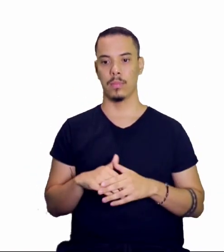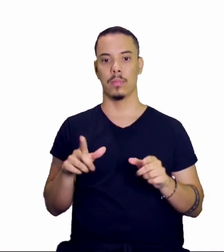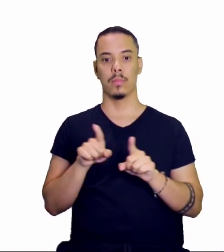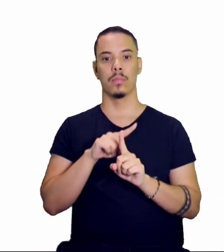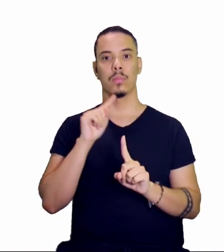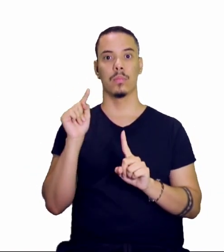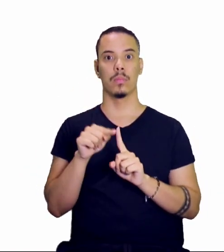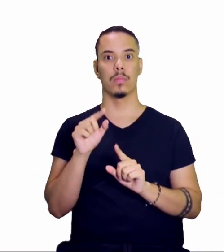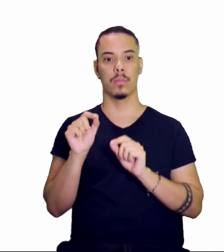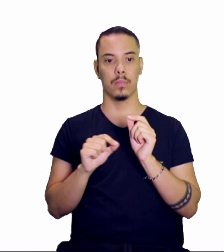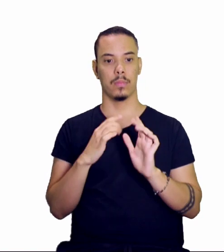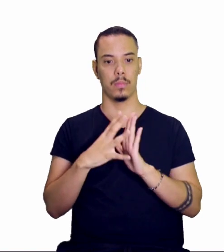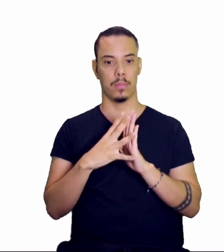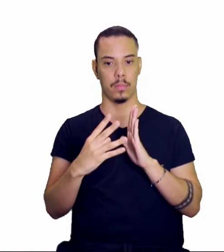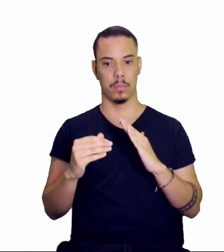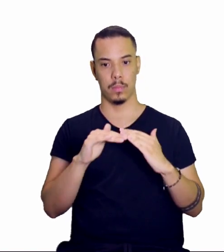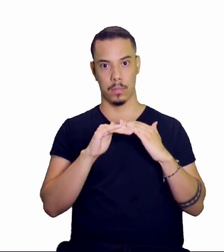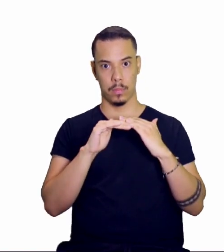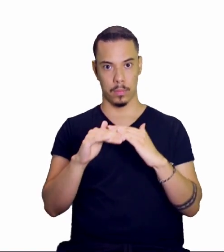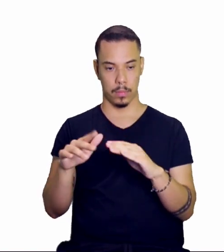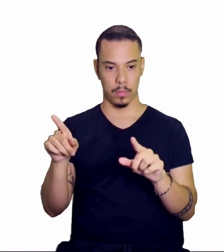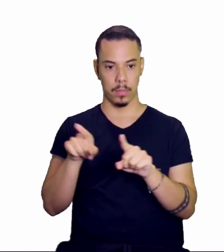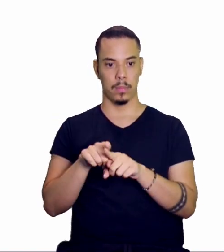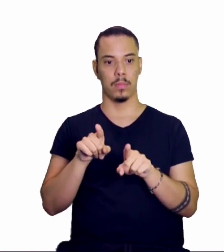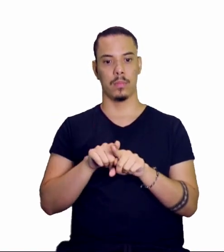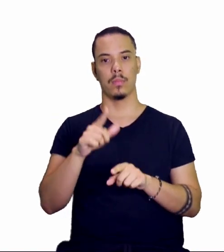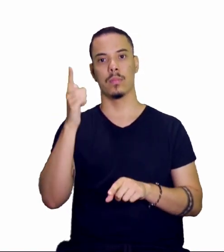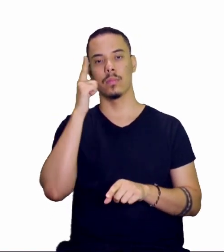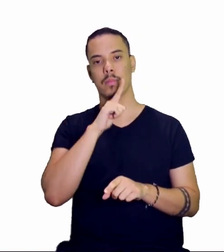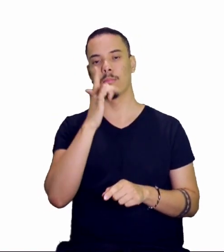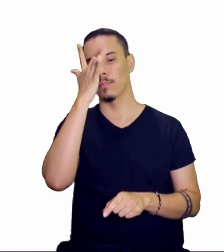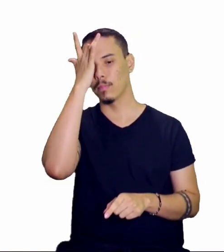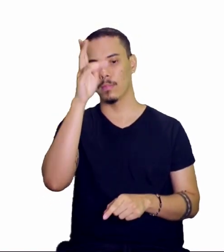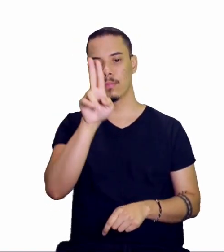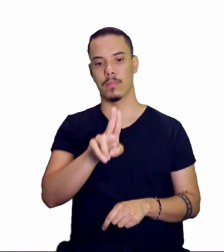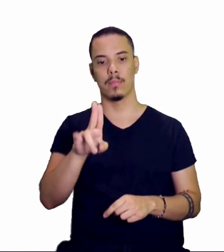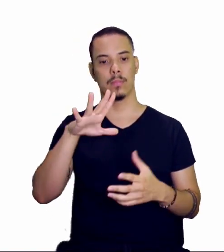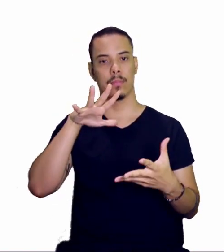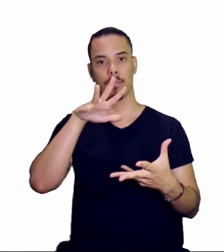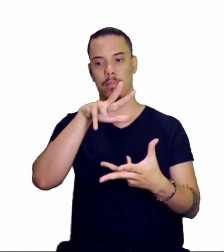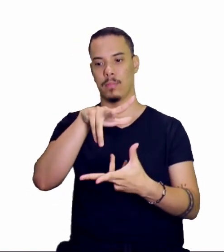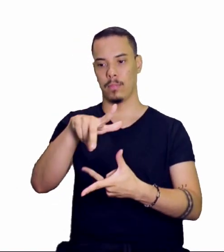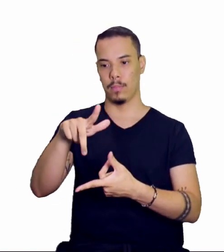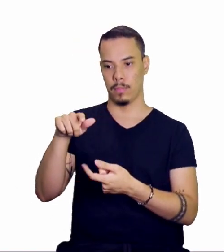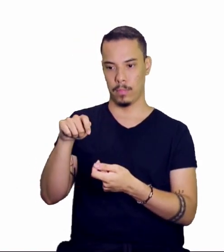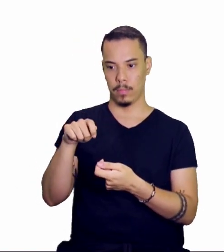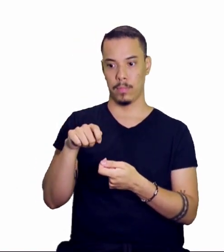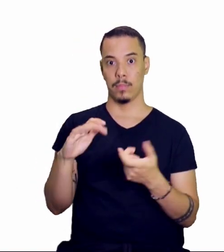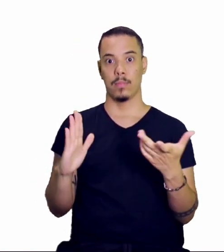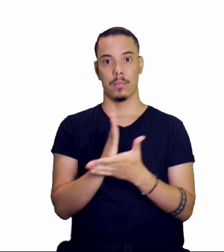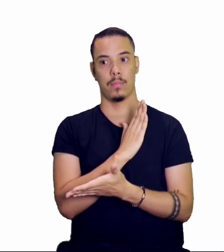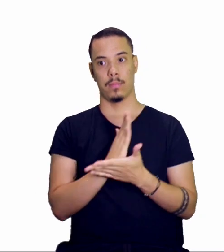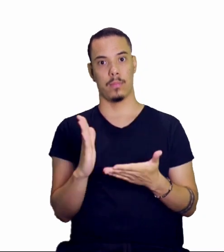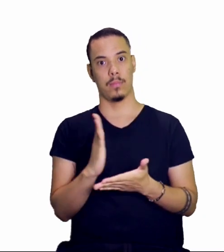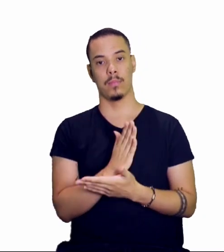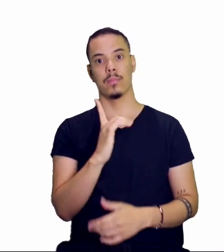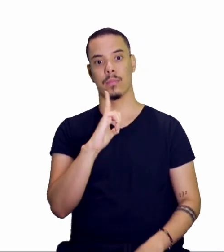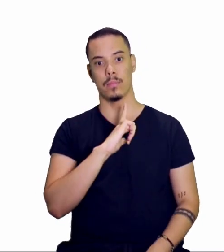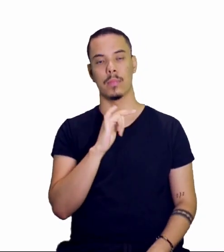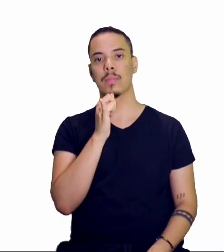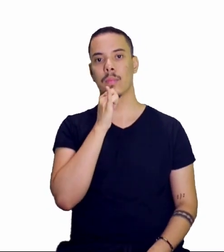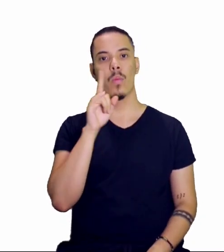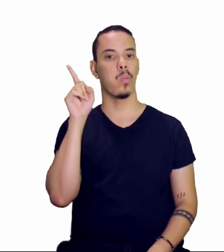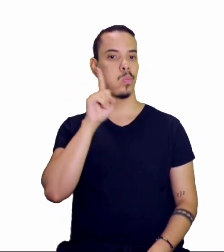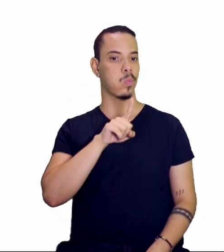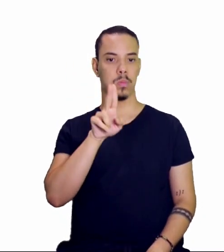objetivo? Padronizar as unidades nas grandezas para facilitar a utilização no mundo todo. Exatamente. Alguns ainda temem, igual nos Estados Unidos